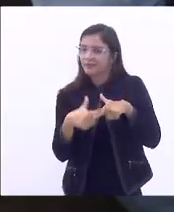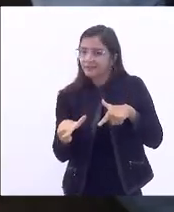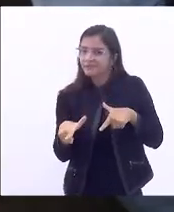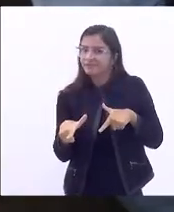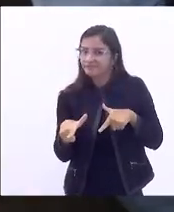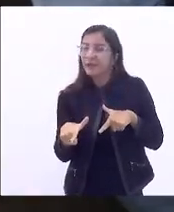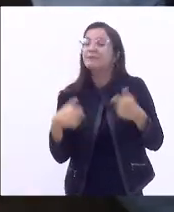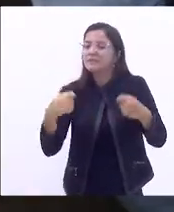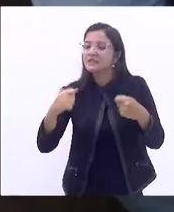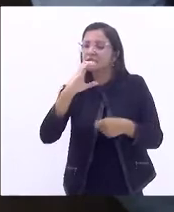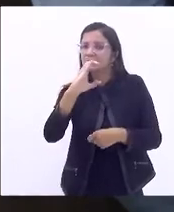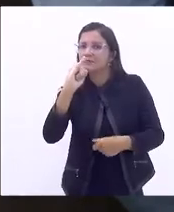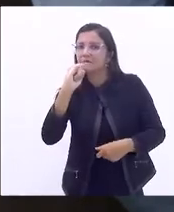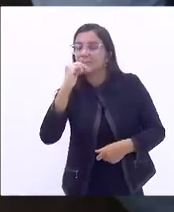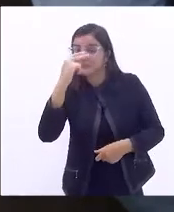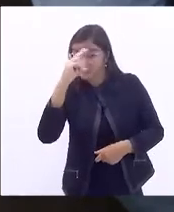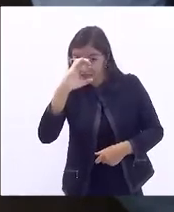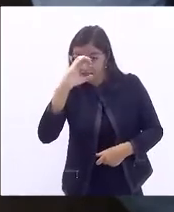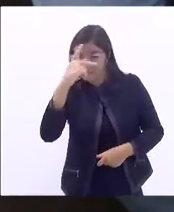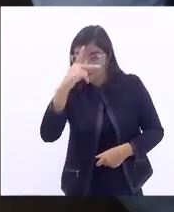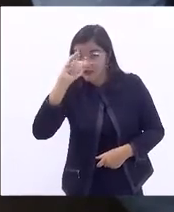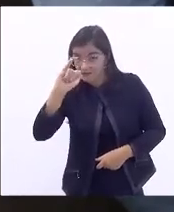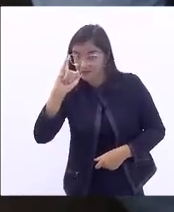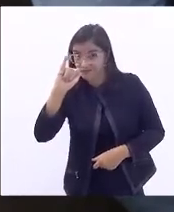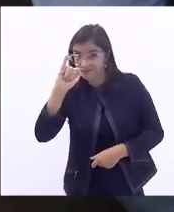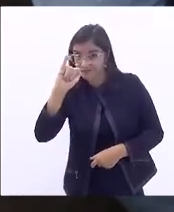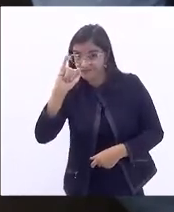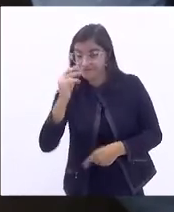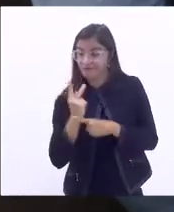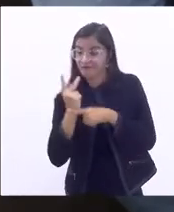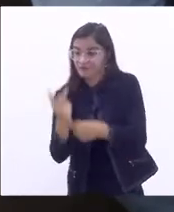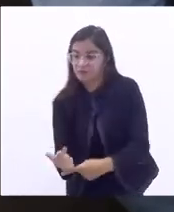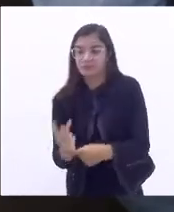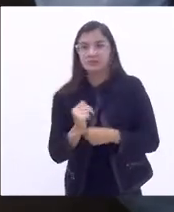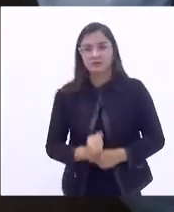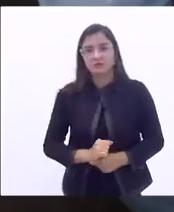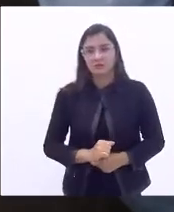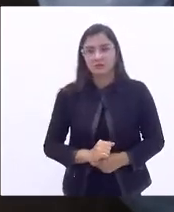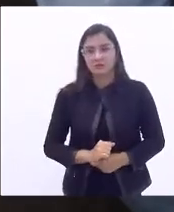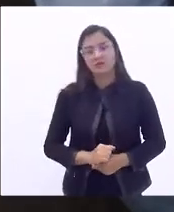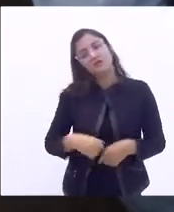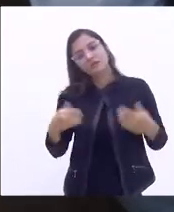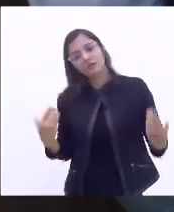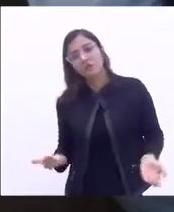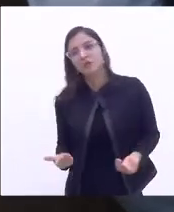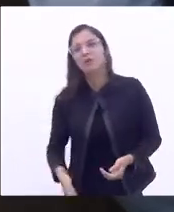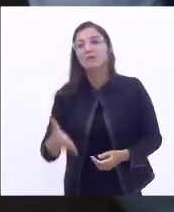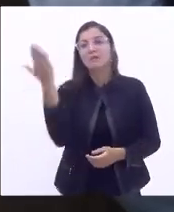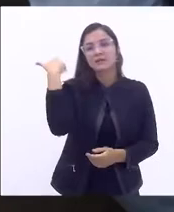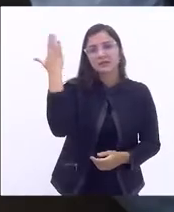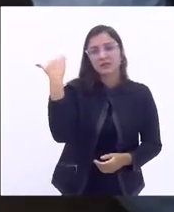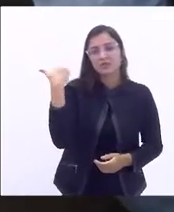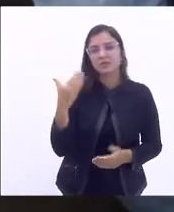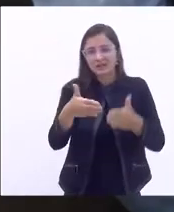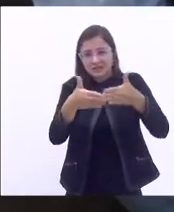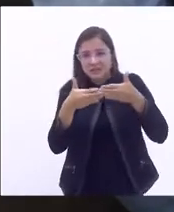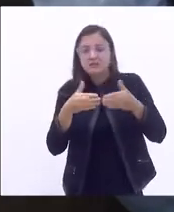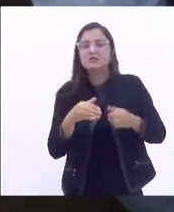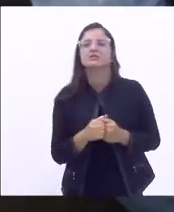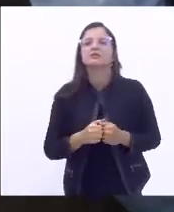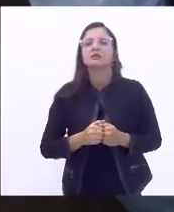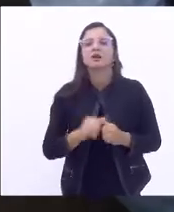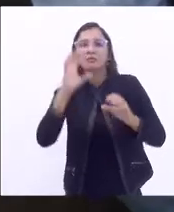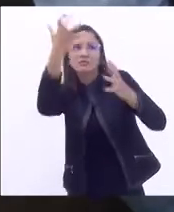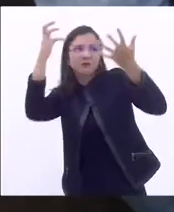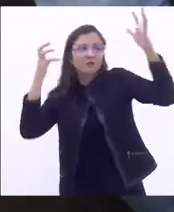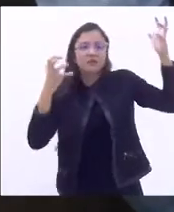quem aceitou foi o Rio de Janeiro. E, na época, a licença ambiental emitida não foi uma licença que aconteceu de acordo